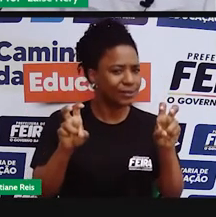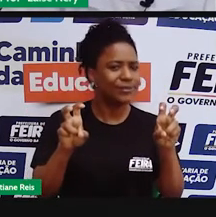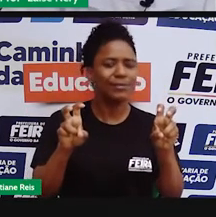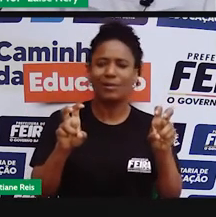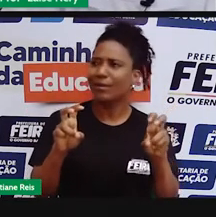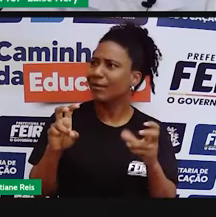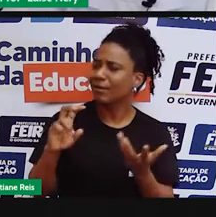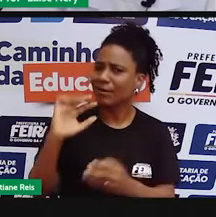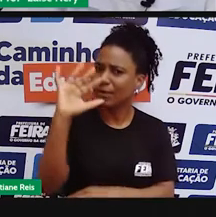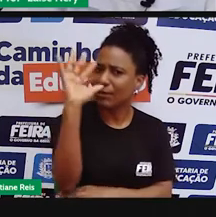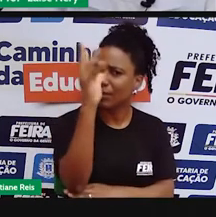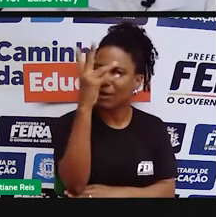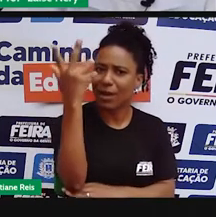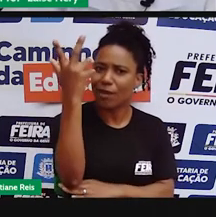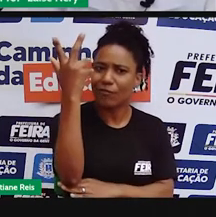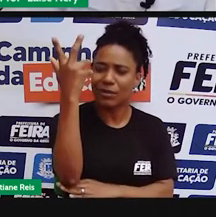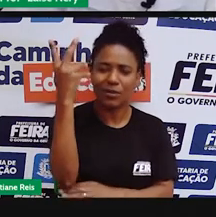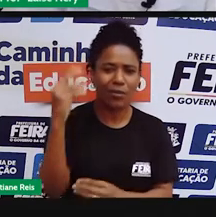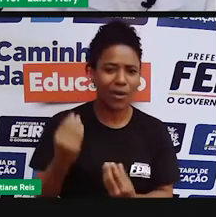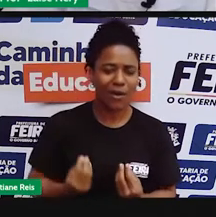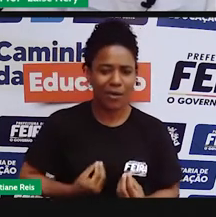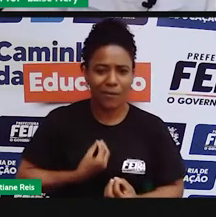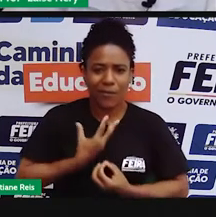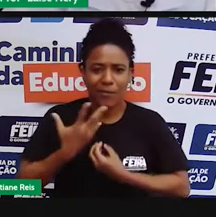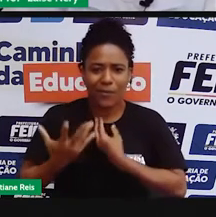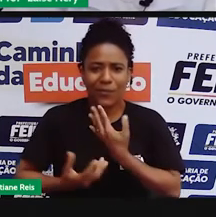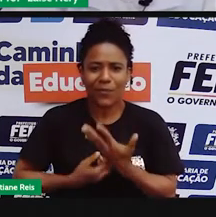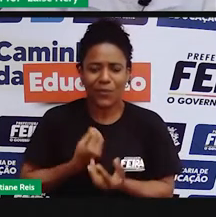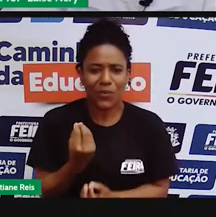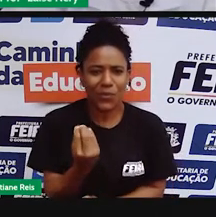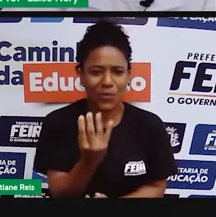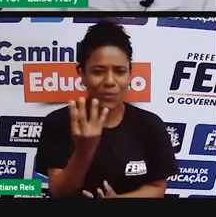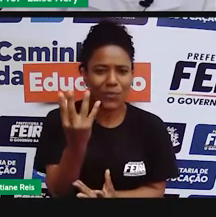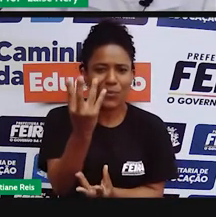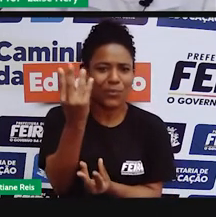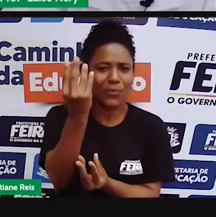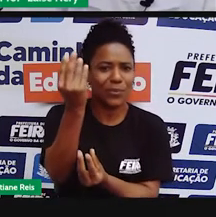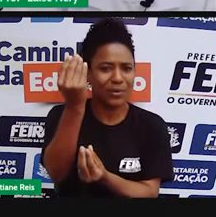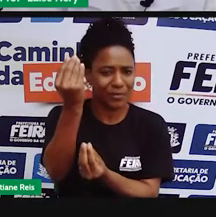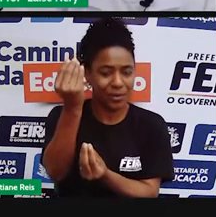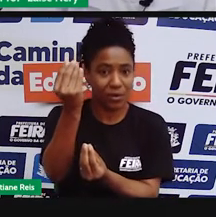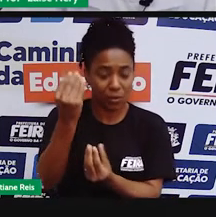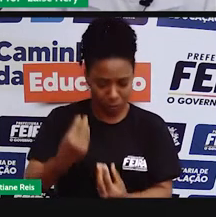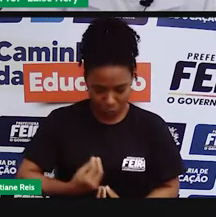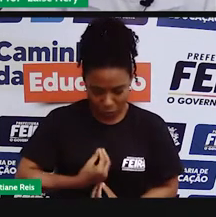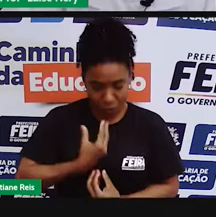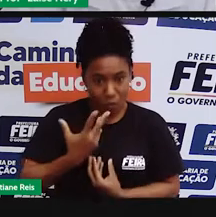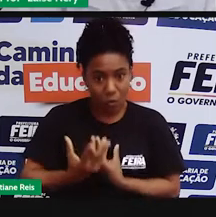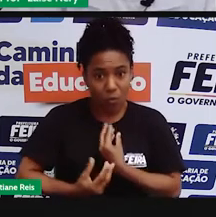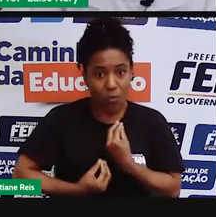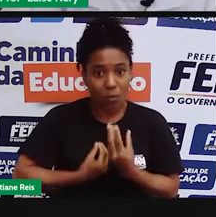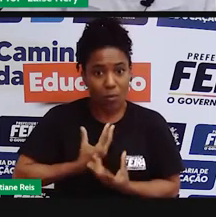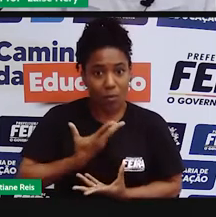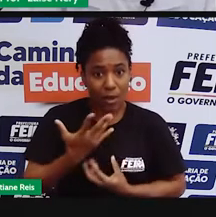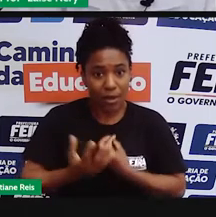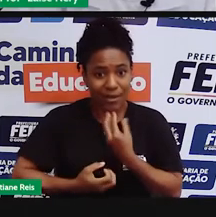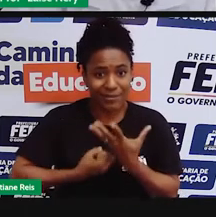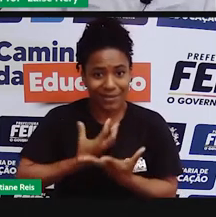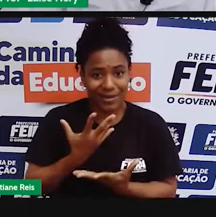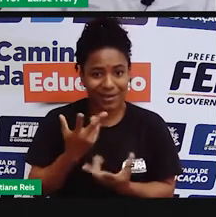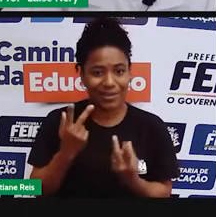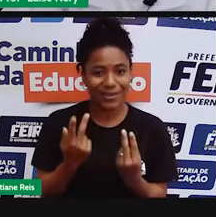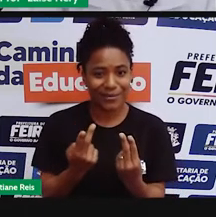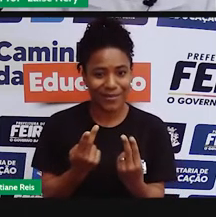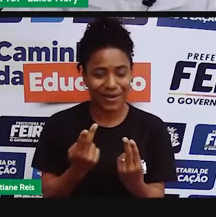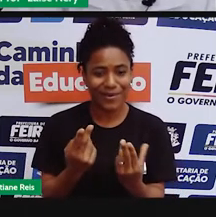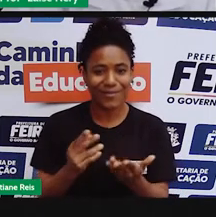comparou as árvores com poemas. Um poema é algo artístico que o criador, o